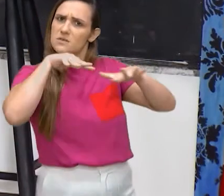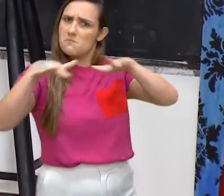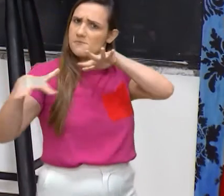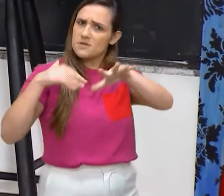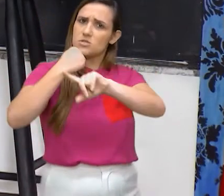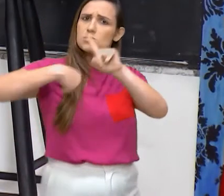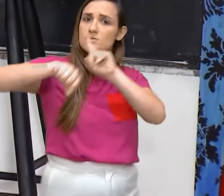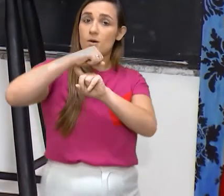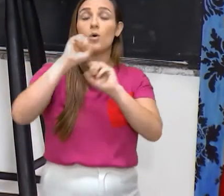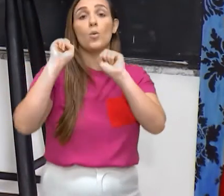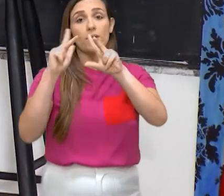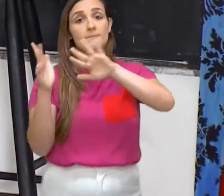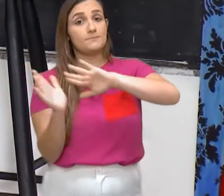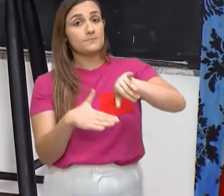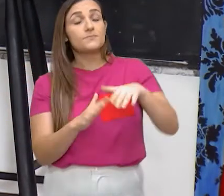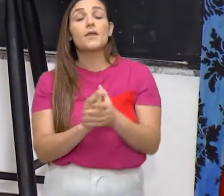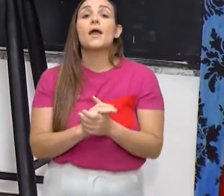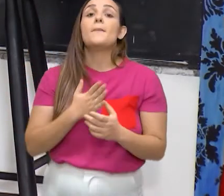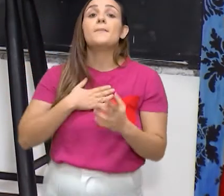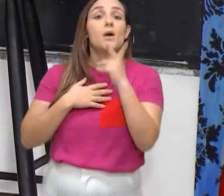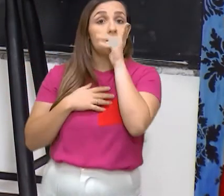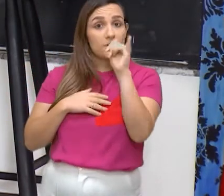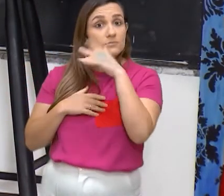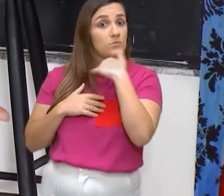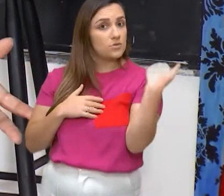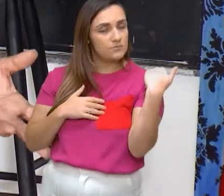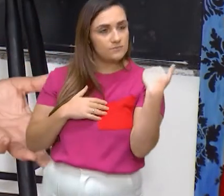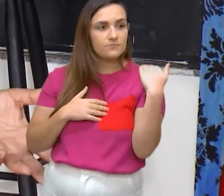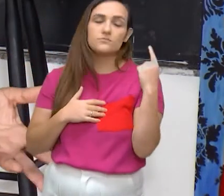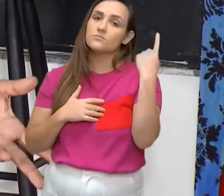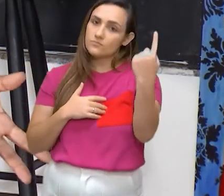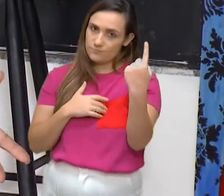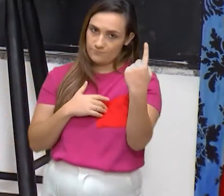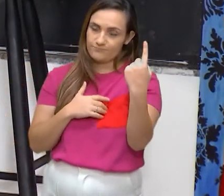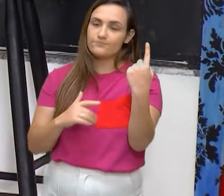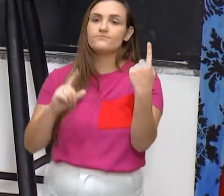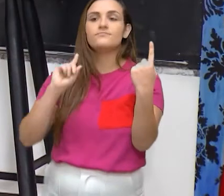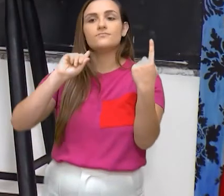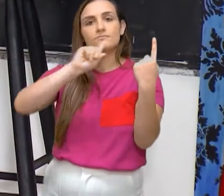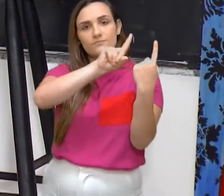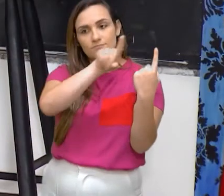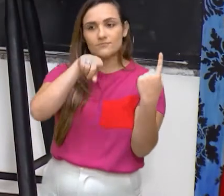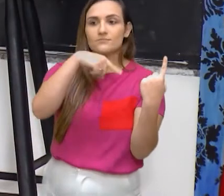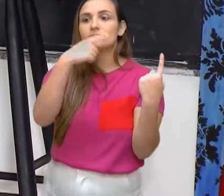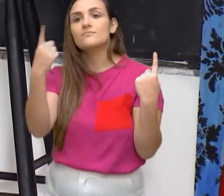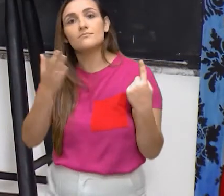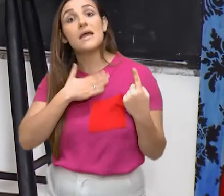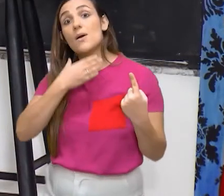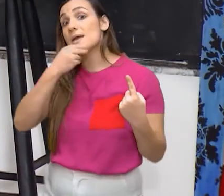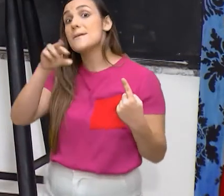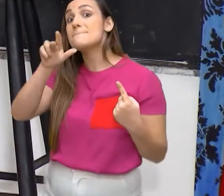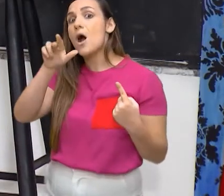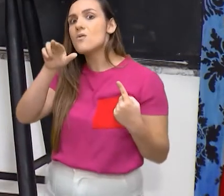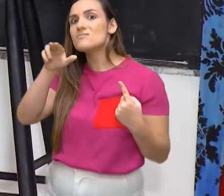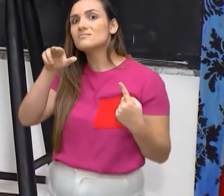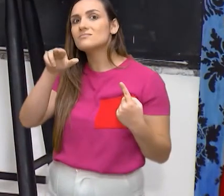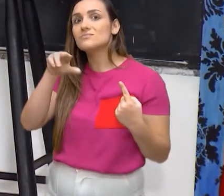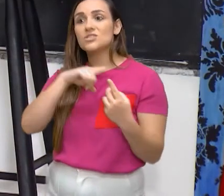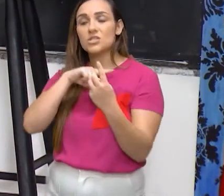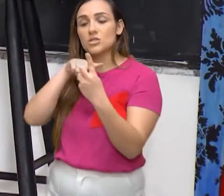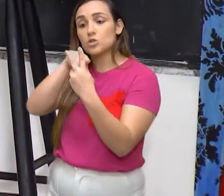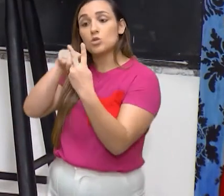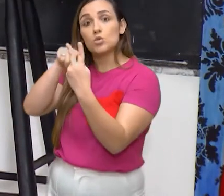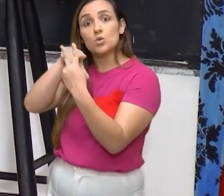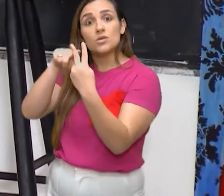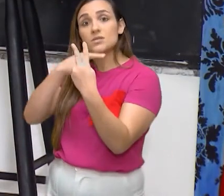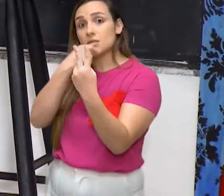movimentos sociais que eu valorizo. E naquela época também, além dessa tragédia de ter perdido meu pai, eu tinha meus companheiros,